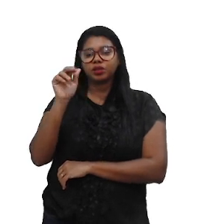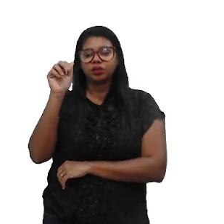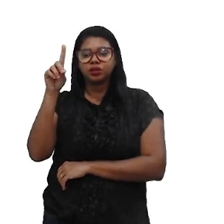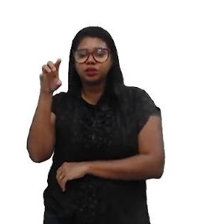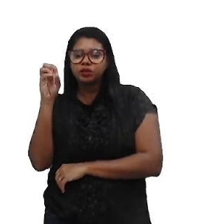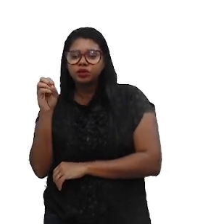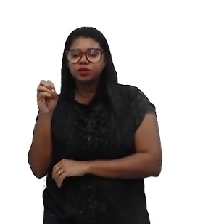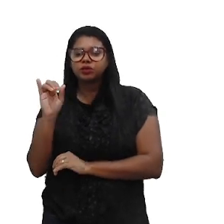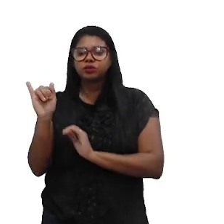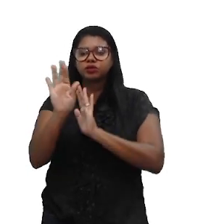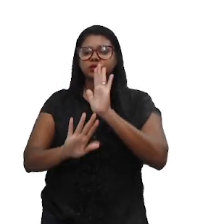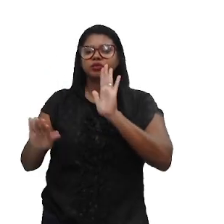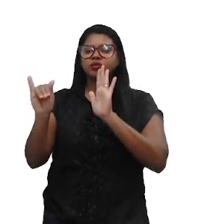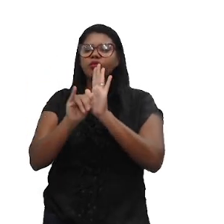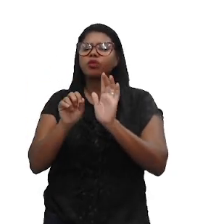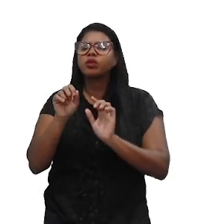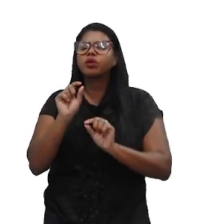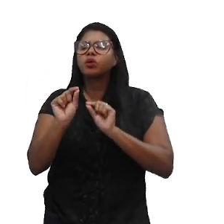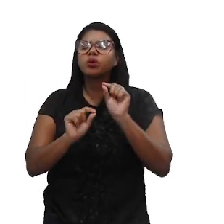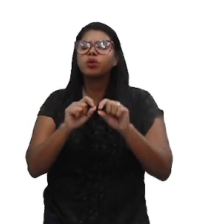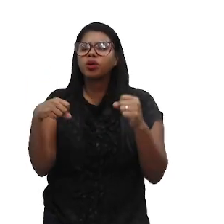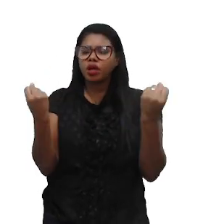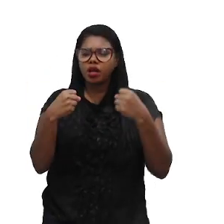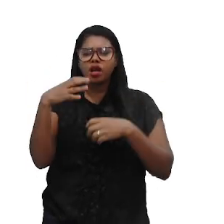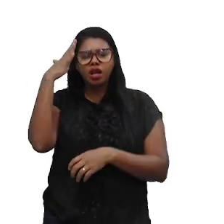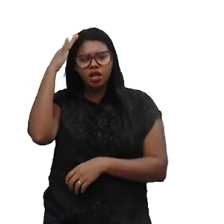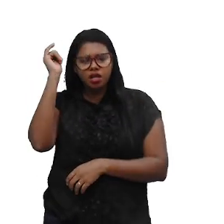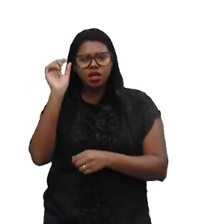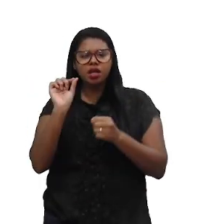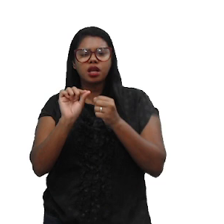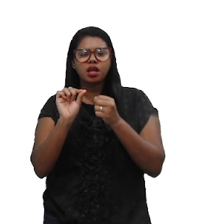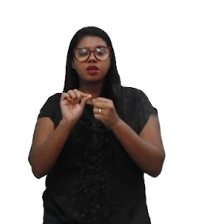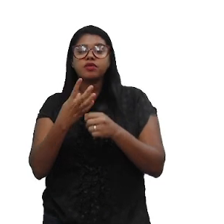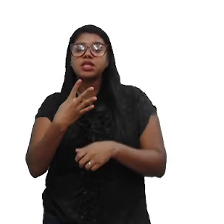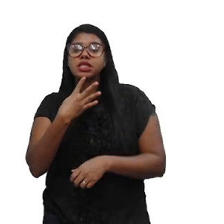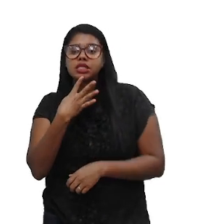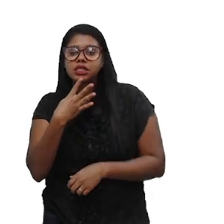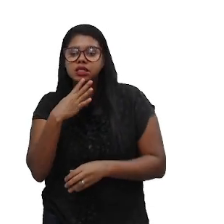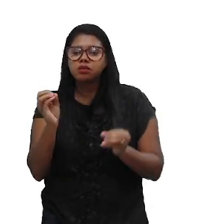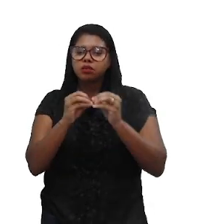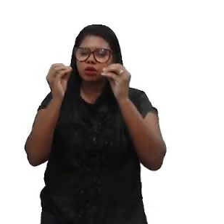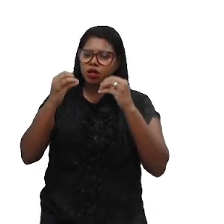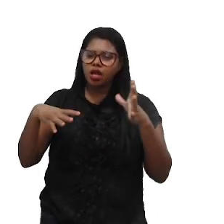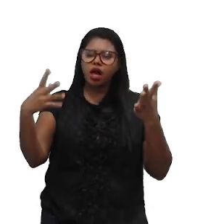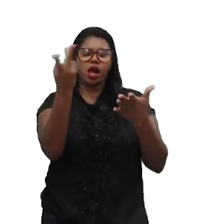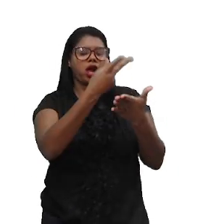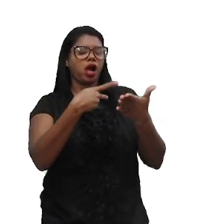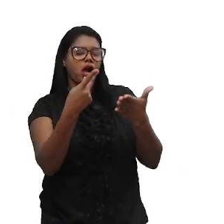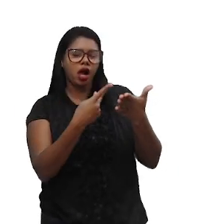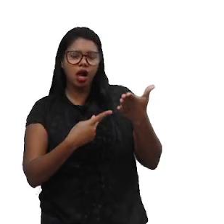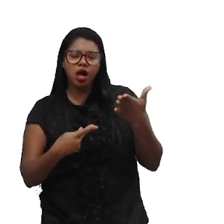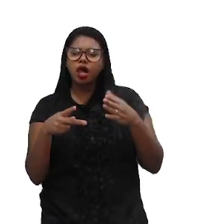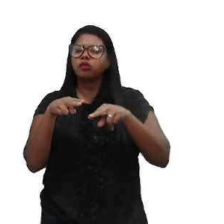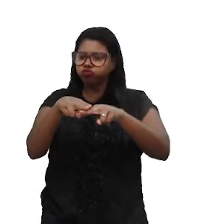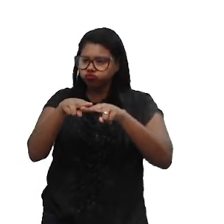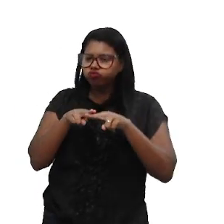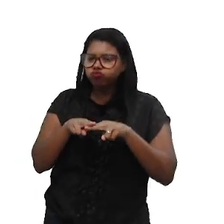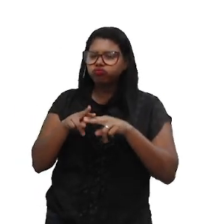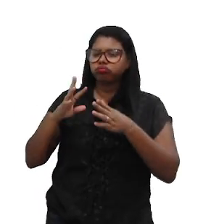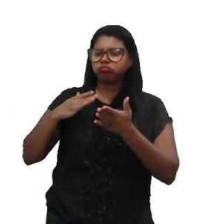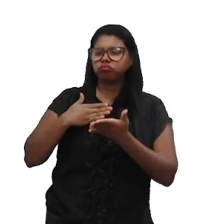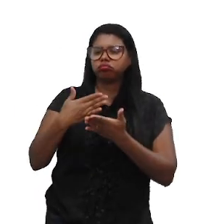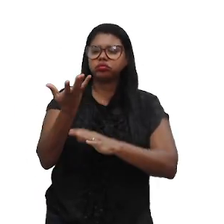E aí, conhecimento de desenho é essencial para criar ilustrações de qualidade. Por isso que logo lá no início